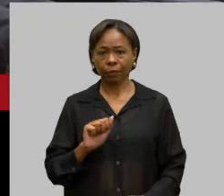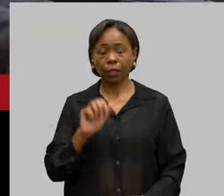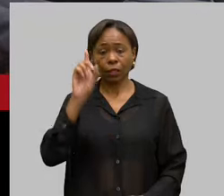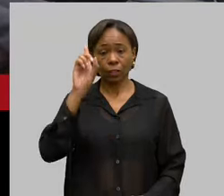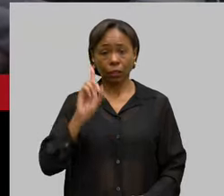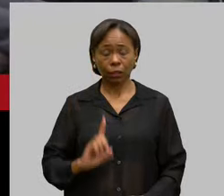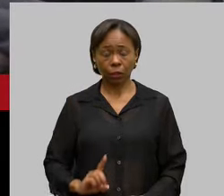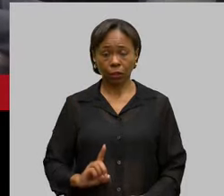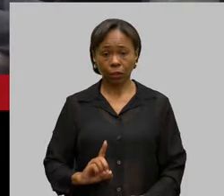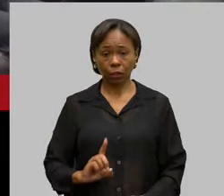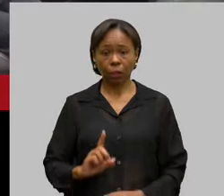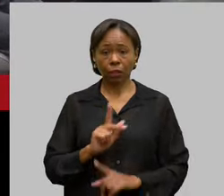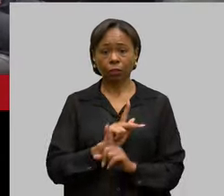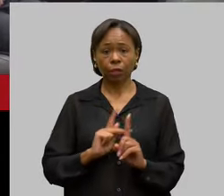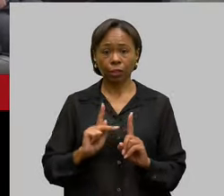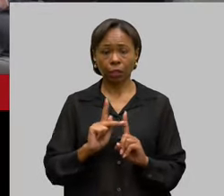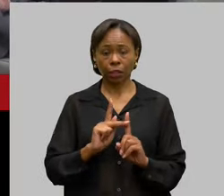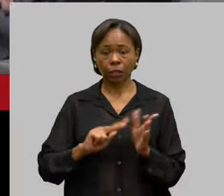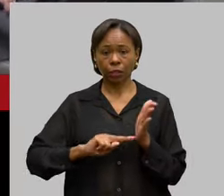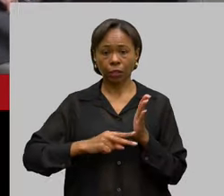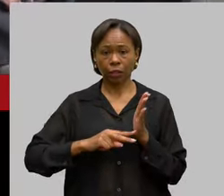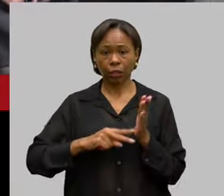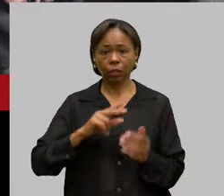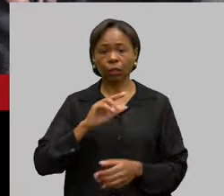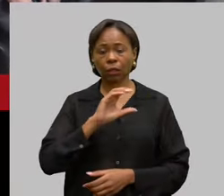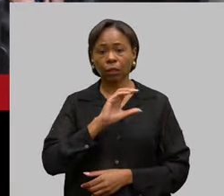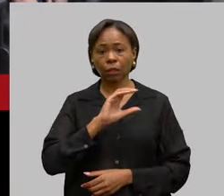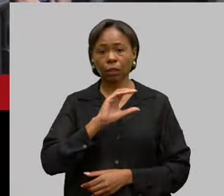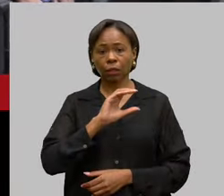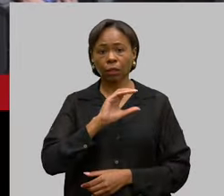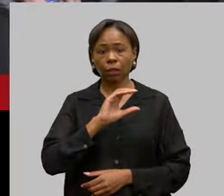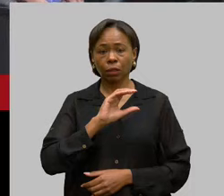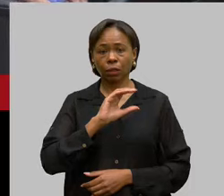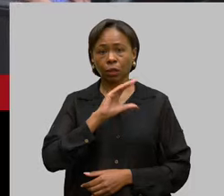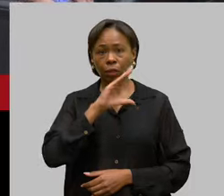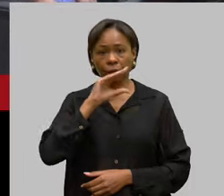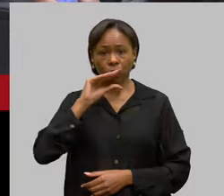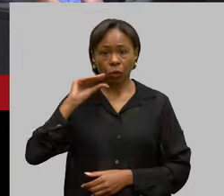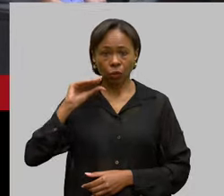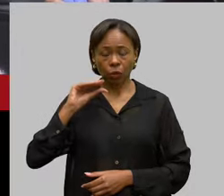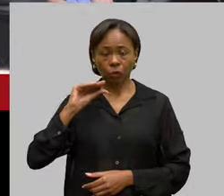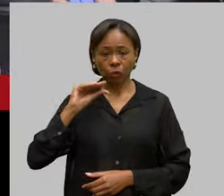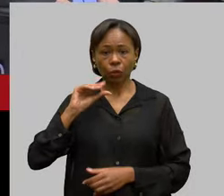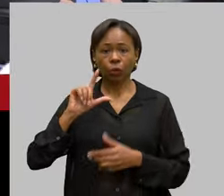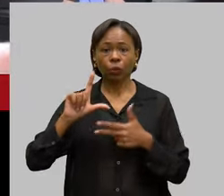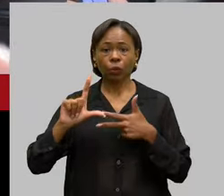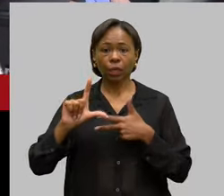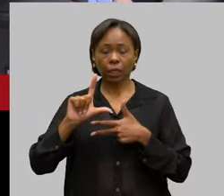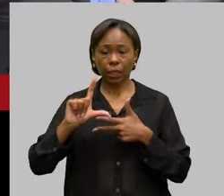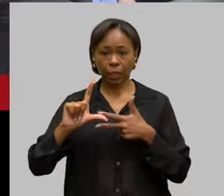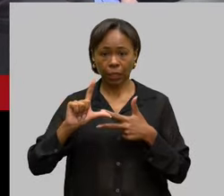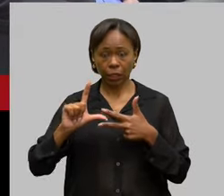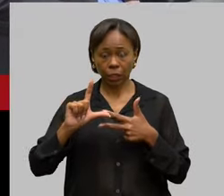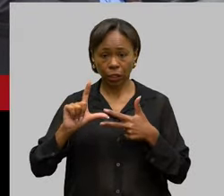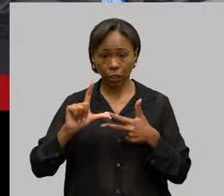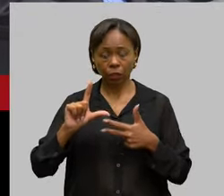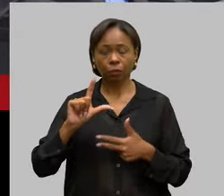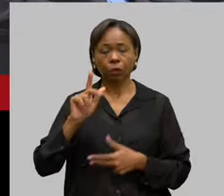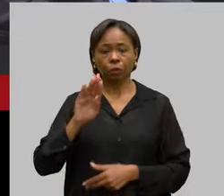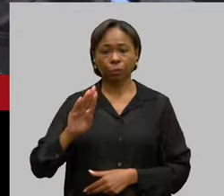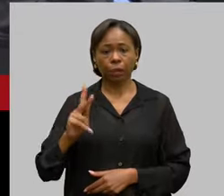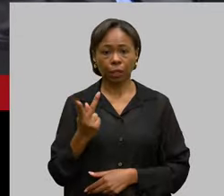do sindicato dos Servidores do Legislativo de Belo Horizonte e também sou conselheira